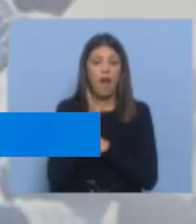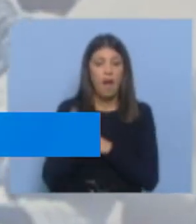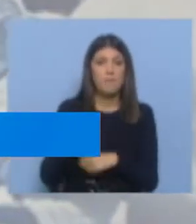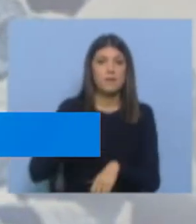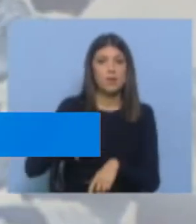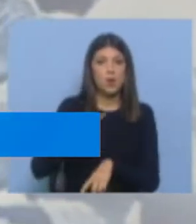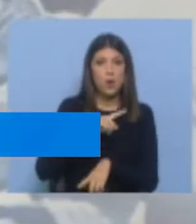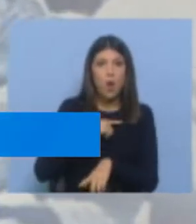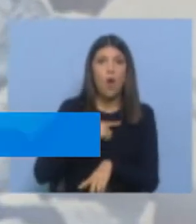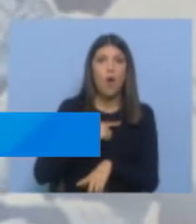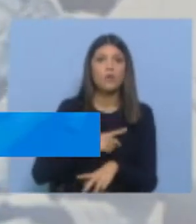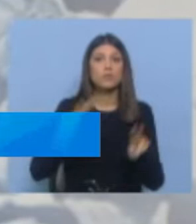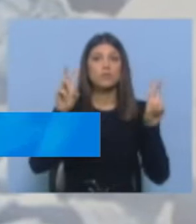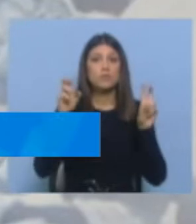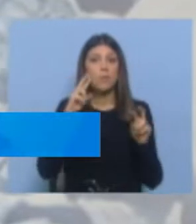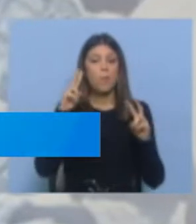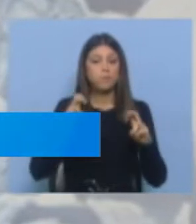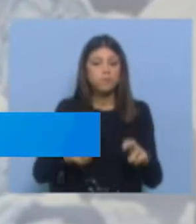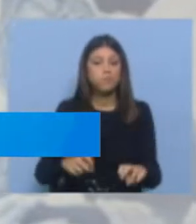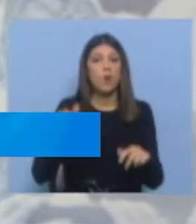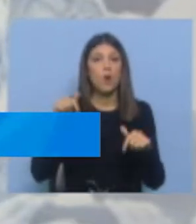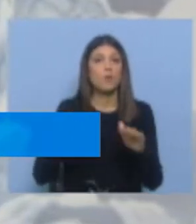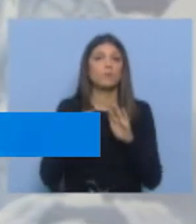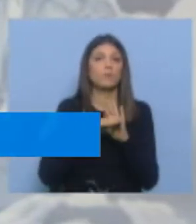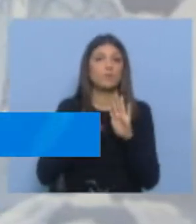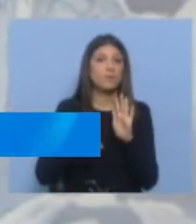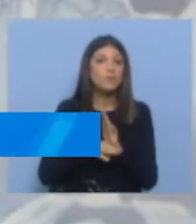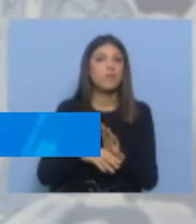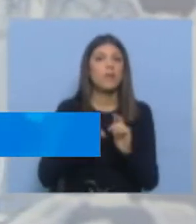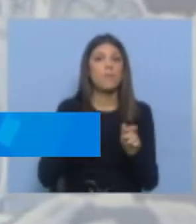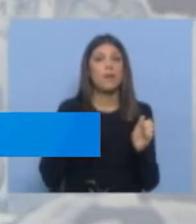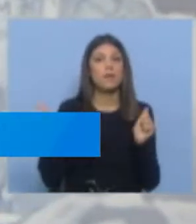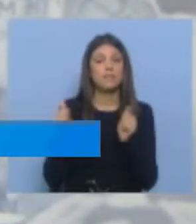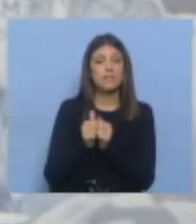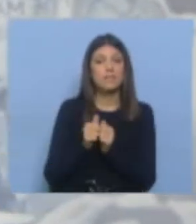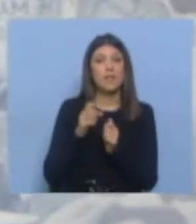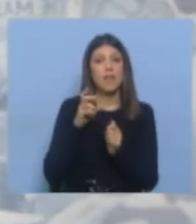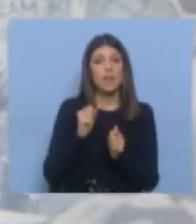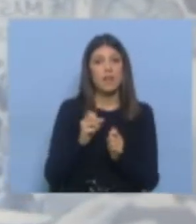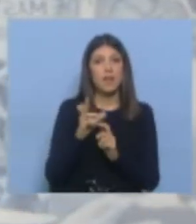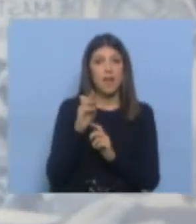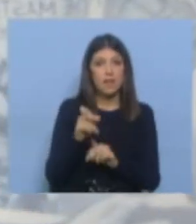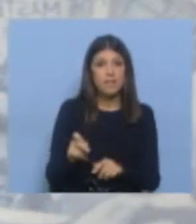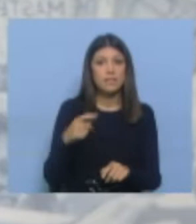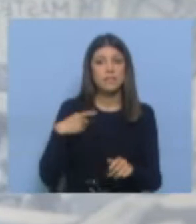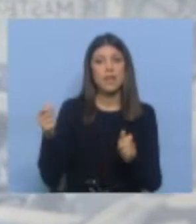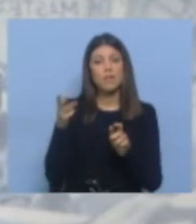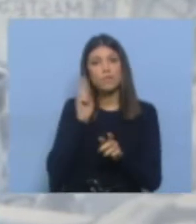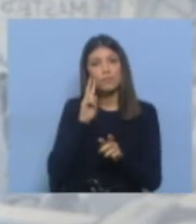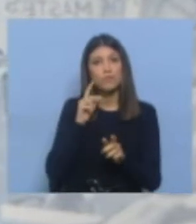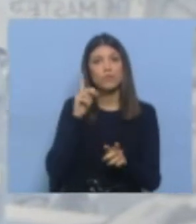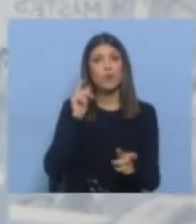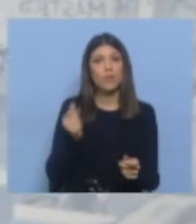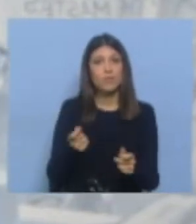tema que queremos analisar hoje no programa Eclésia com Graça Franco, diretor de informação da Renascença, com quem vamos conversar